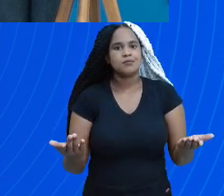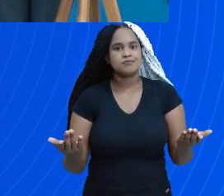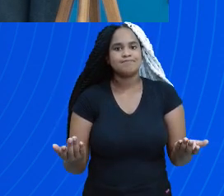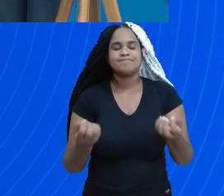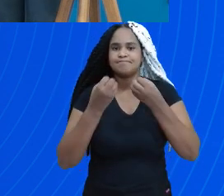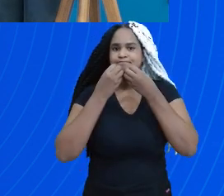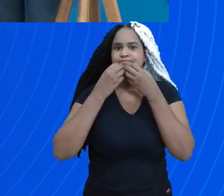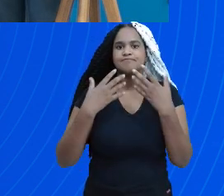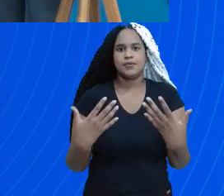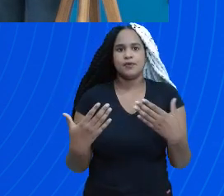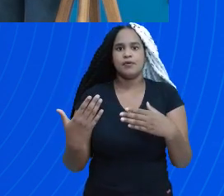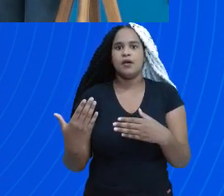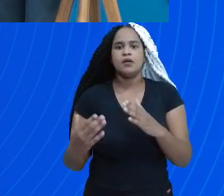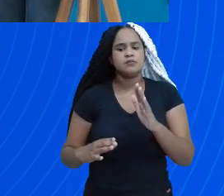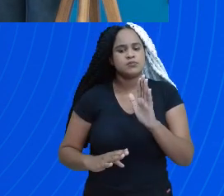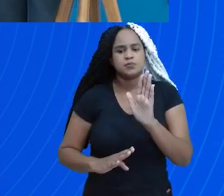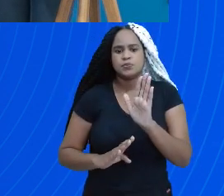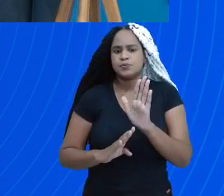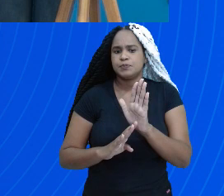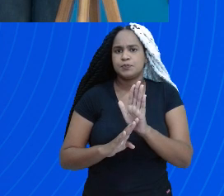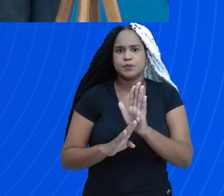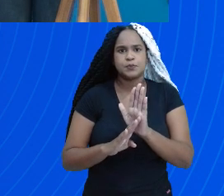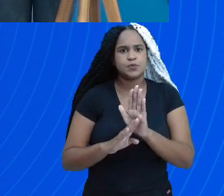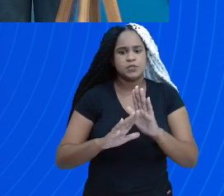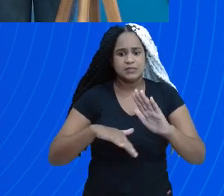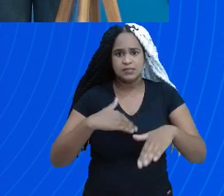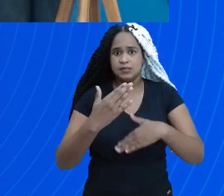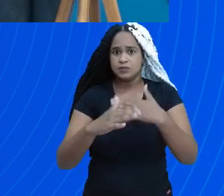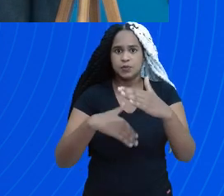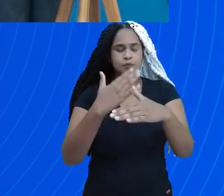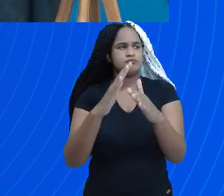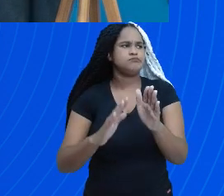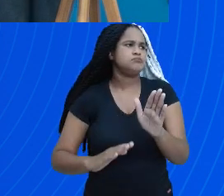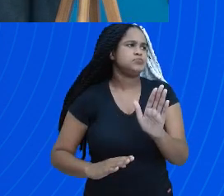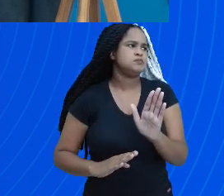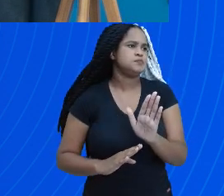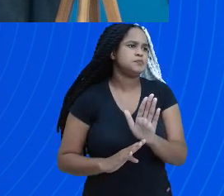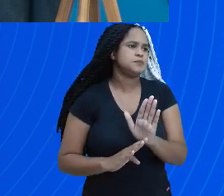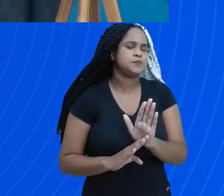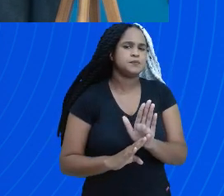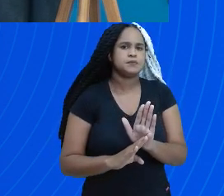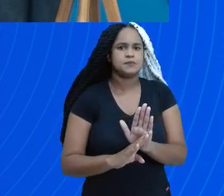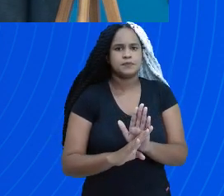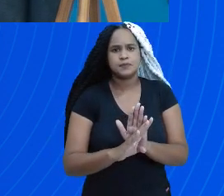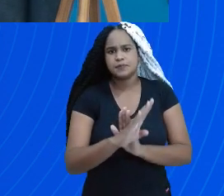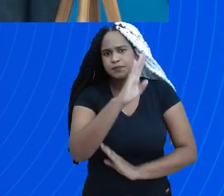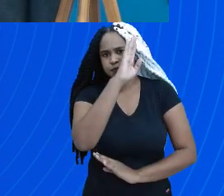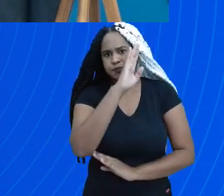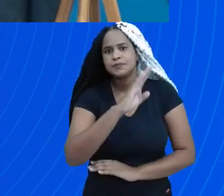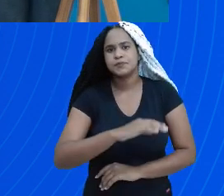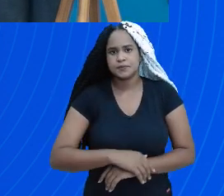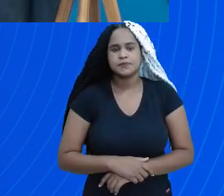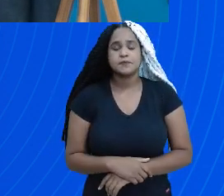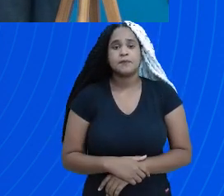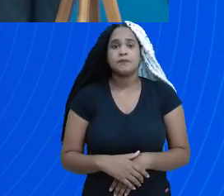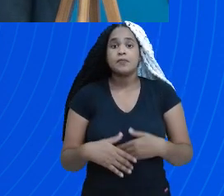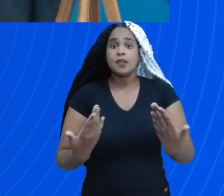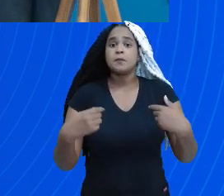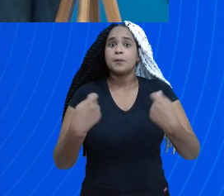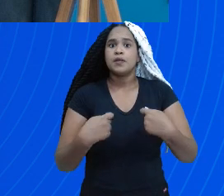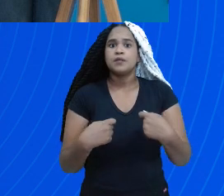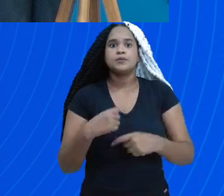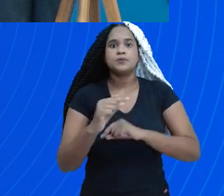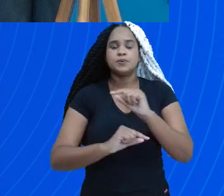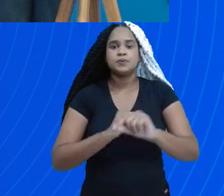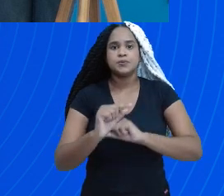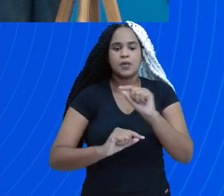a diferença na configuração desse desenvolvimento global que a gente precisa construir, né, o projeto de